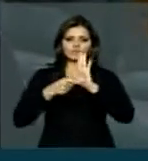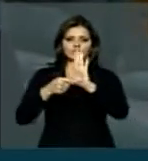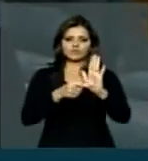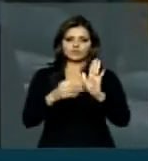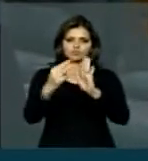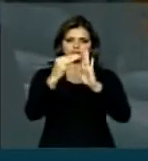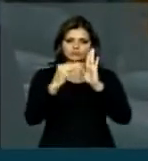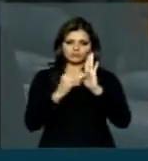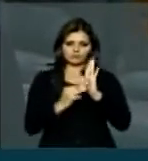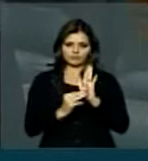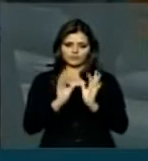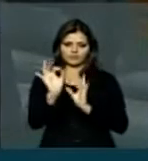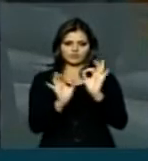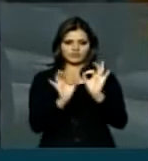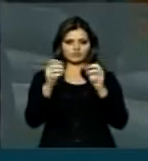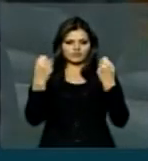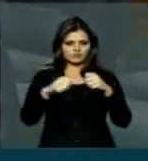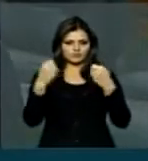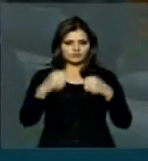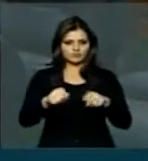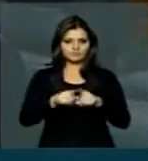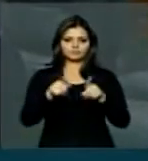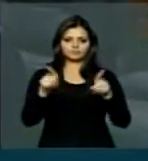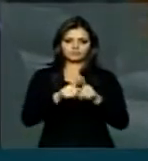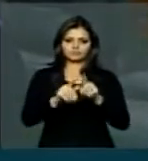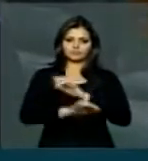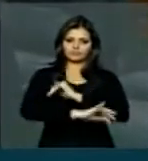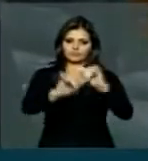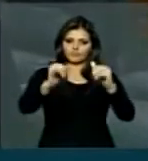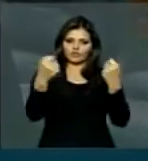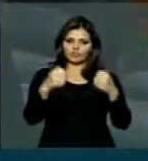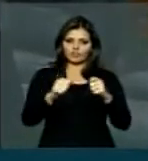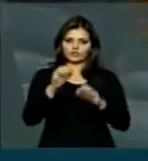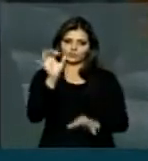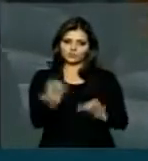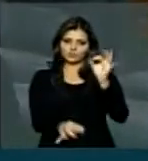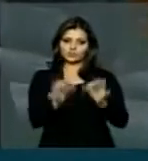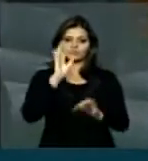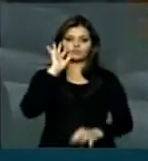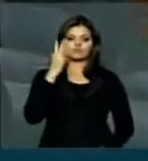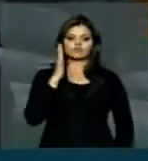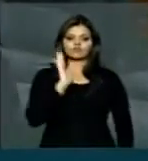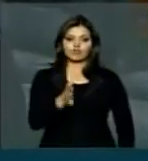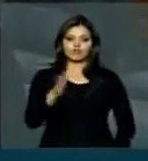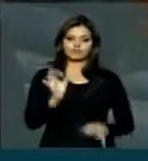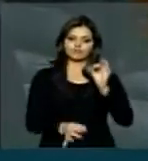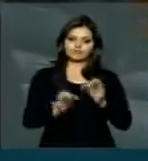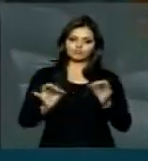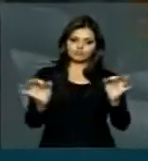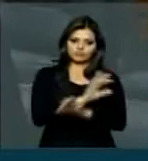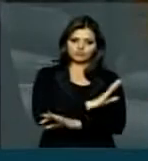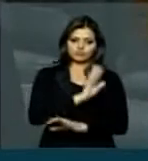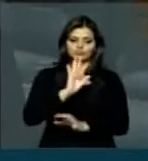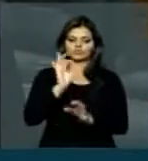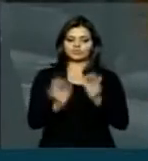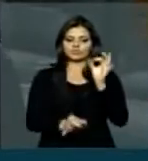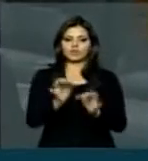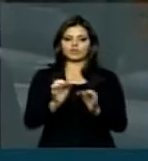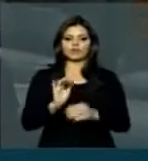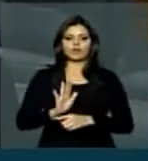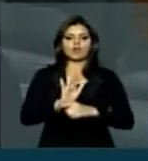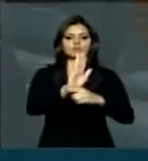as emendas correspondentes. E também registrar que finalmente a Justiça decidiu, já está transitado e julgado,